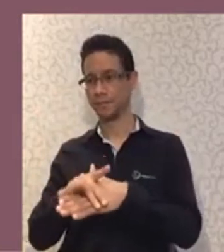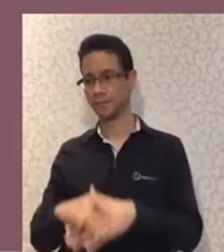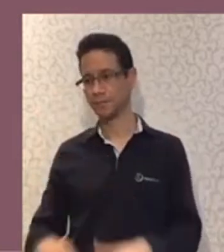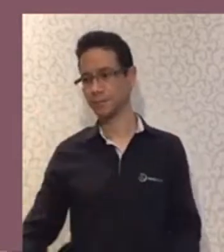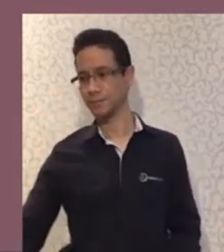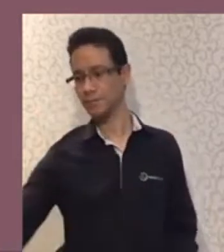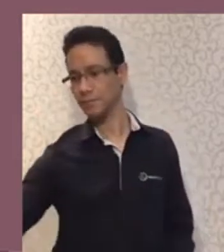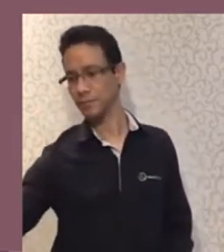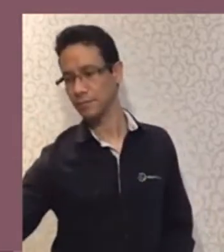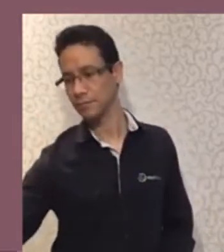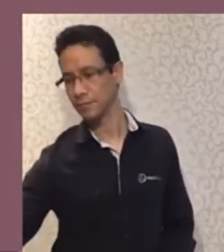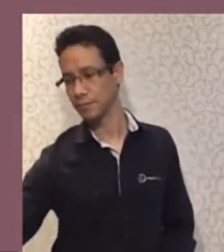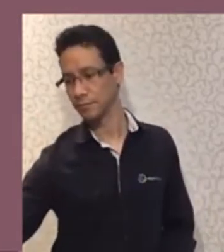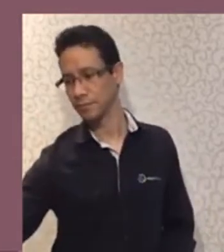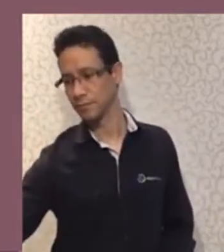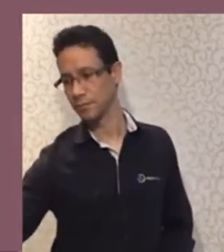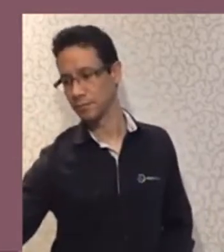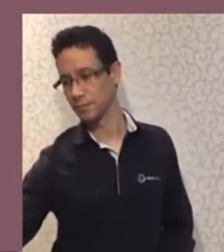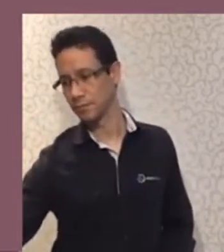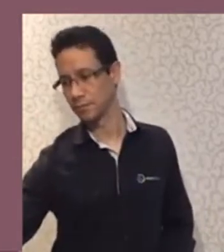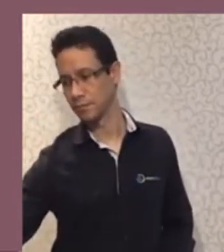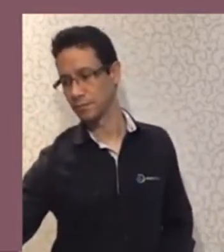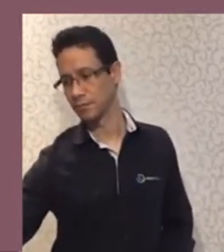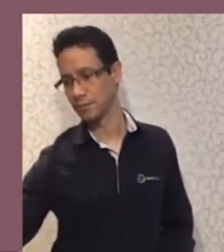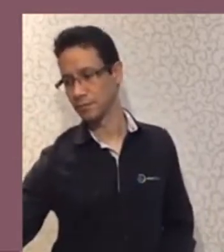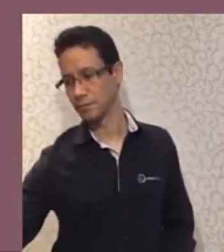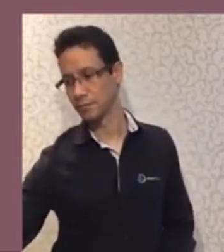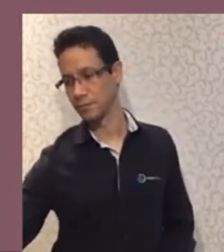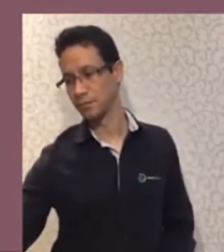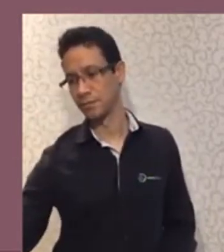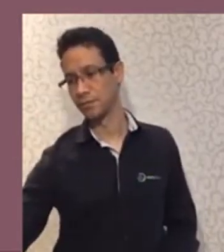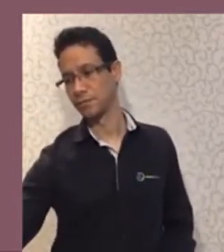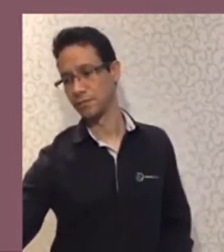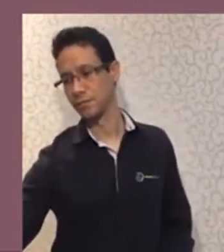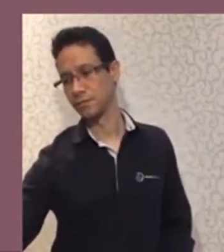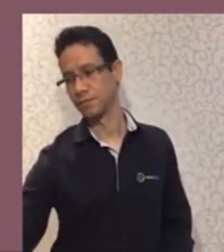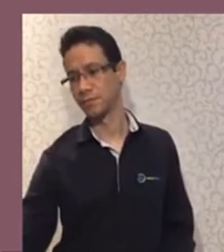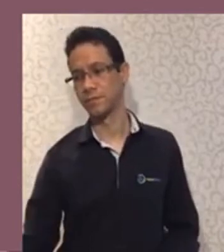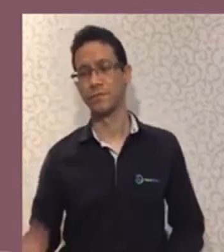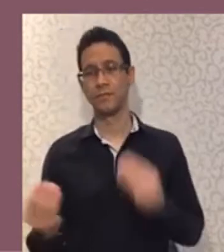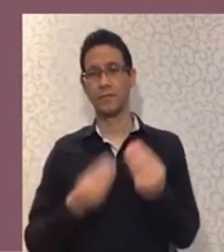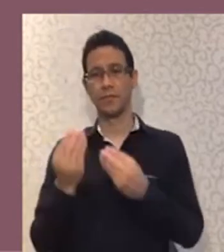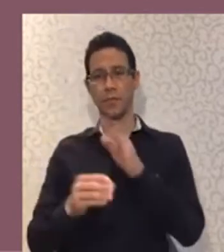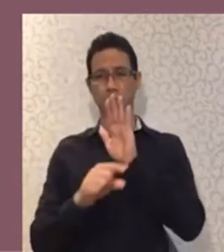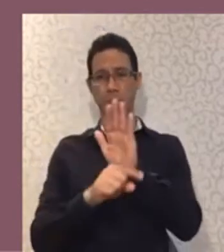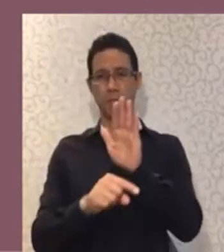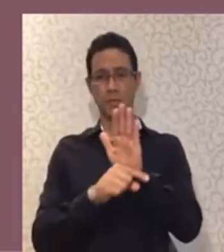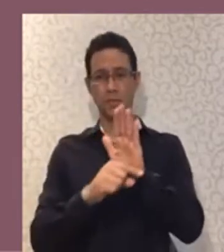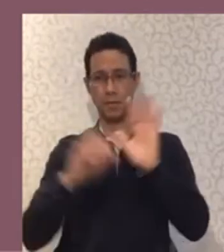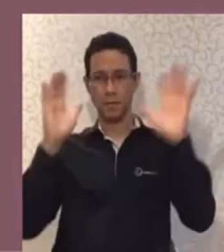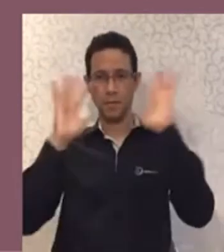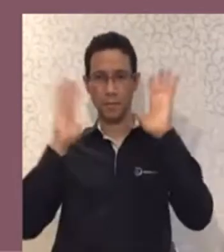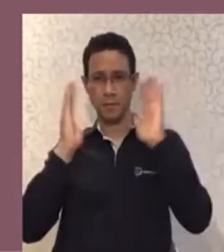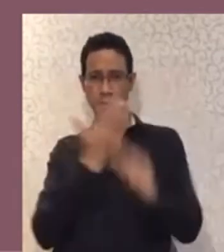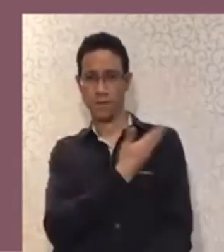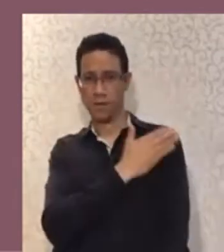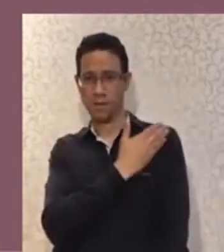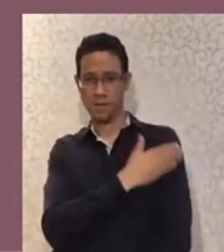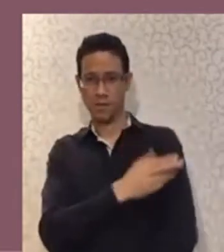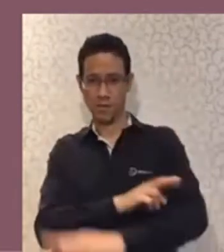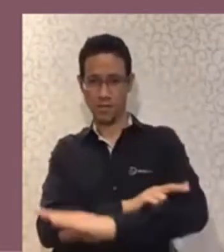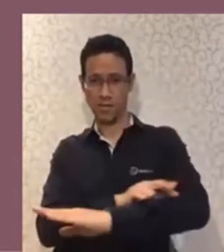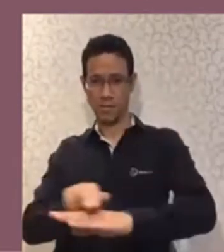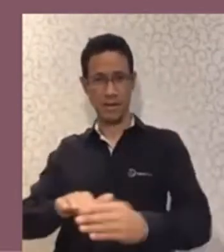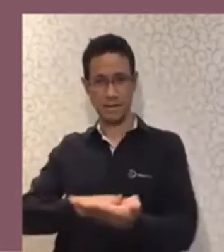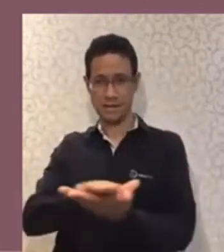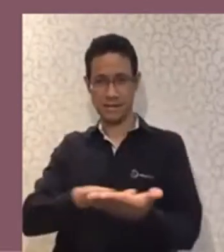psiquicamente como brancas ou negras, como contribuir com o pensamento antirracista a partir deste lugar, entre aspas,